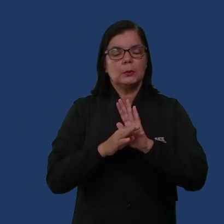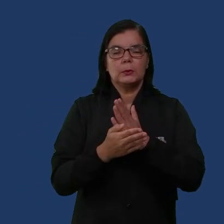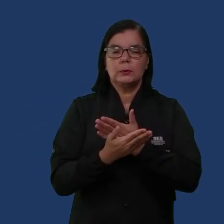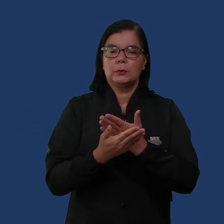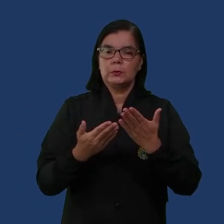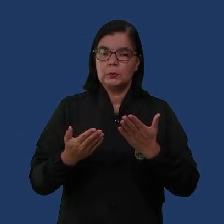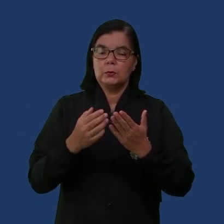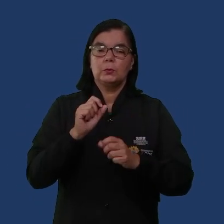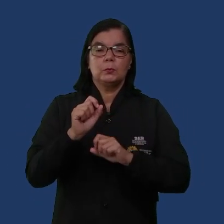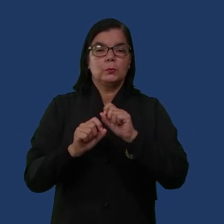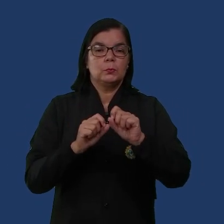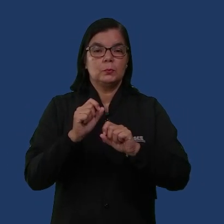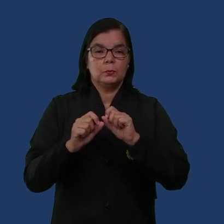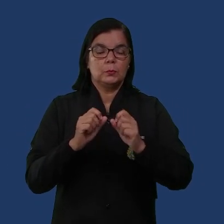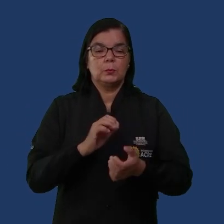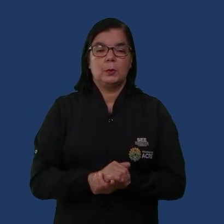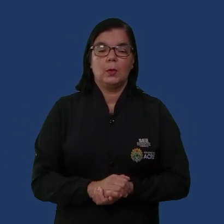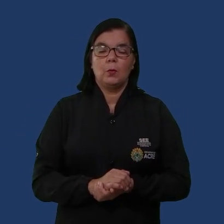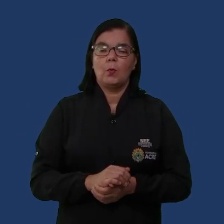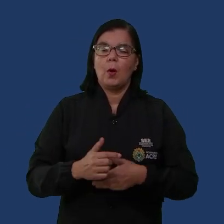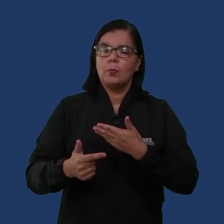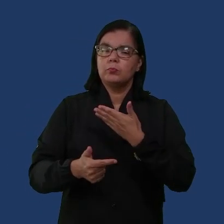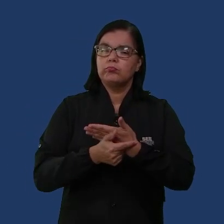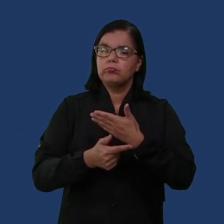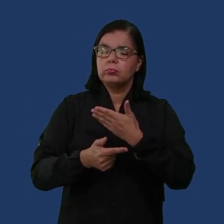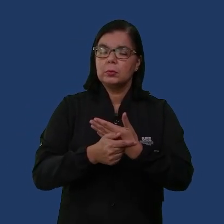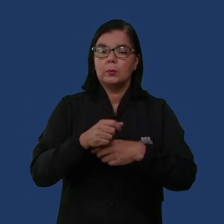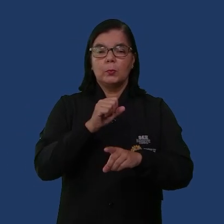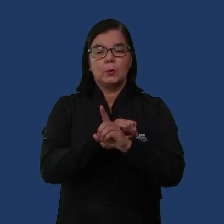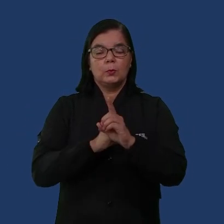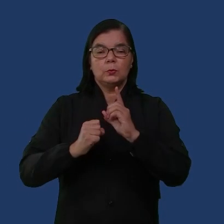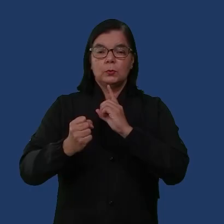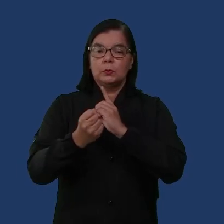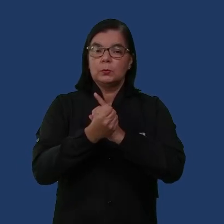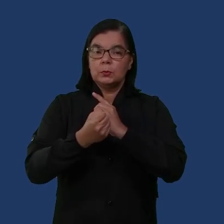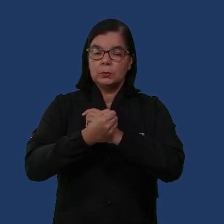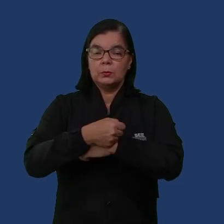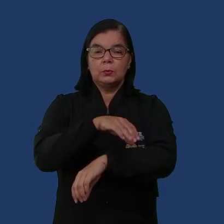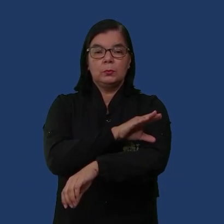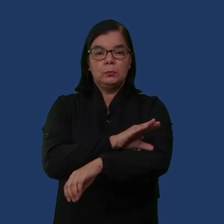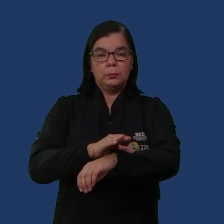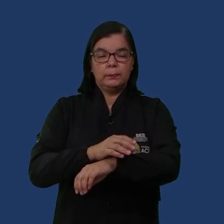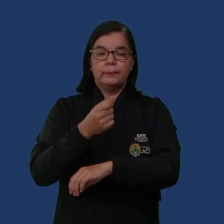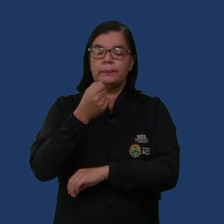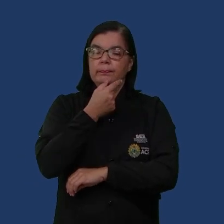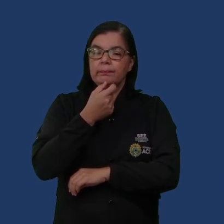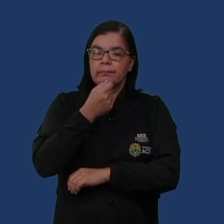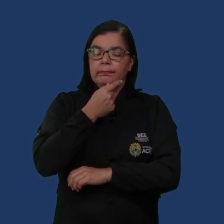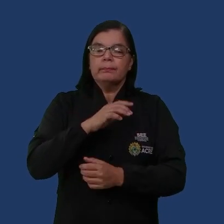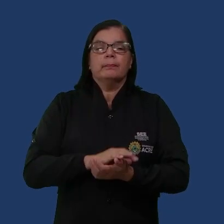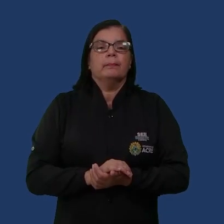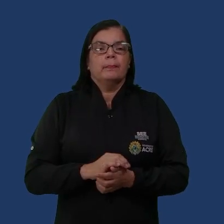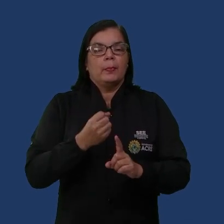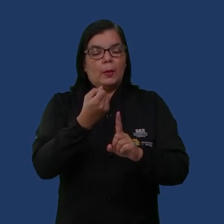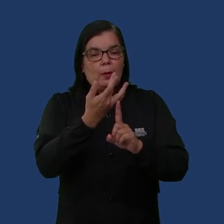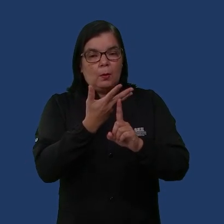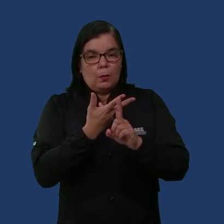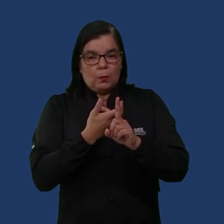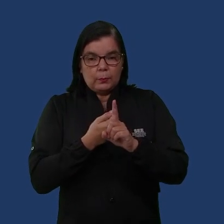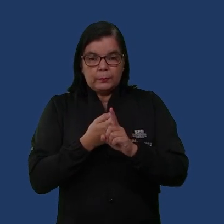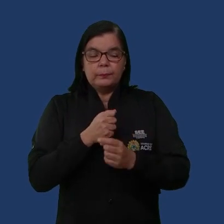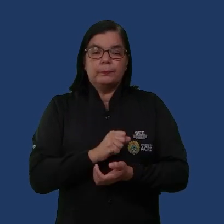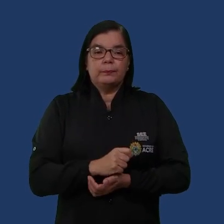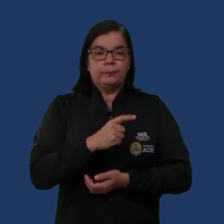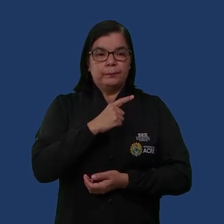tela, sobre o papel social e cultural da paródia nas expressões artísticas.